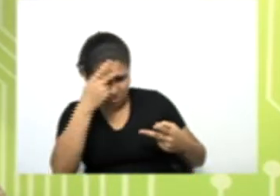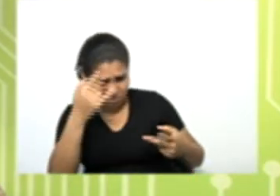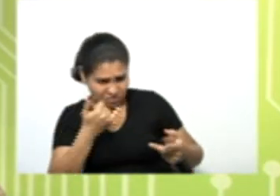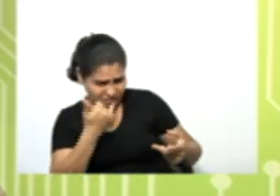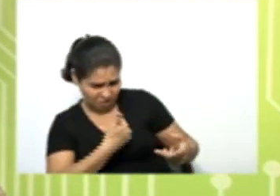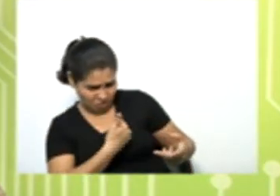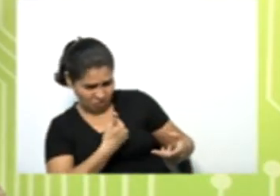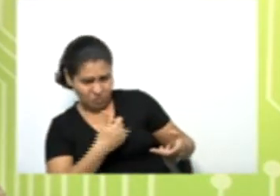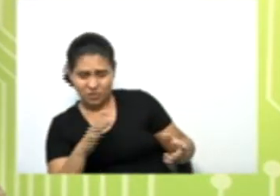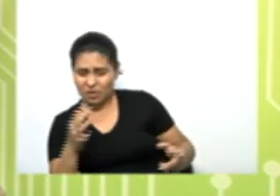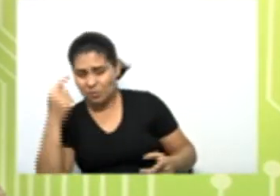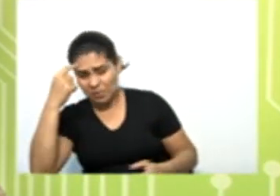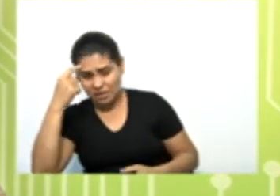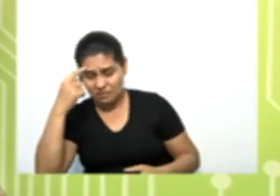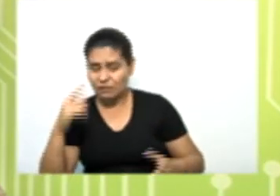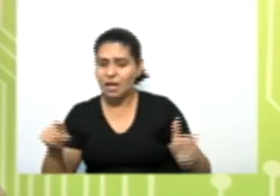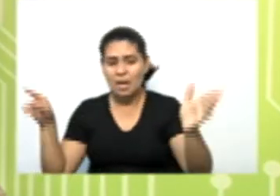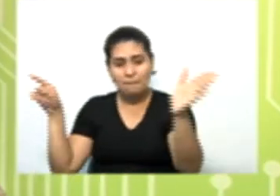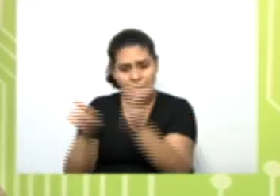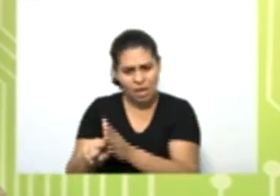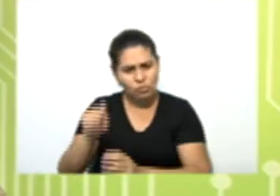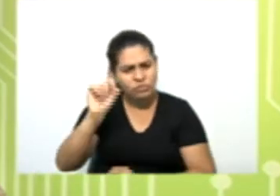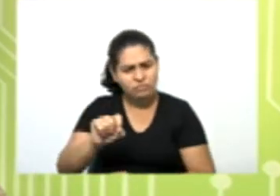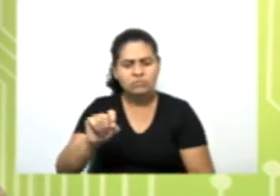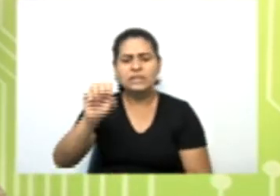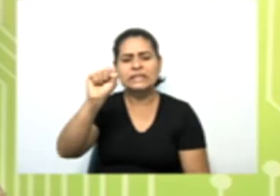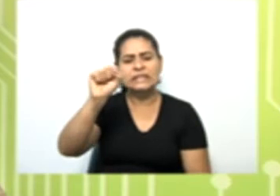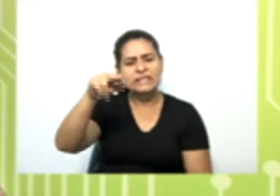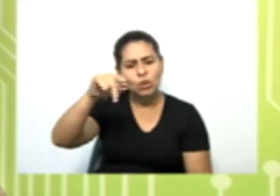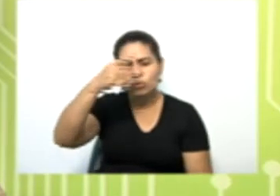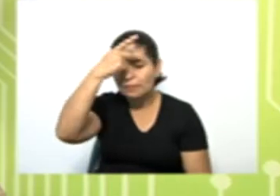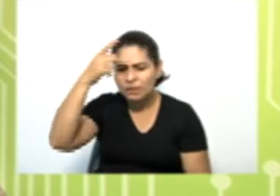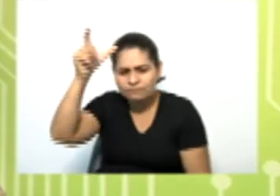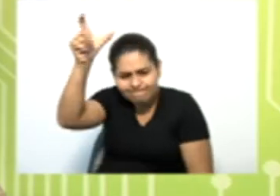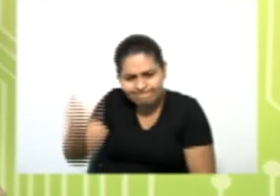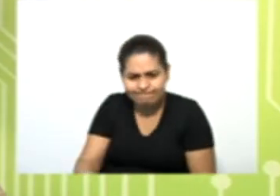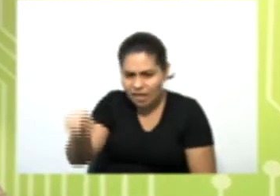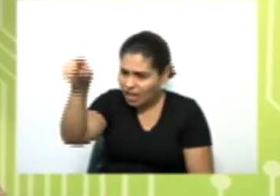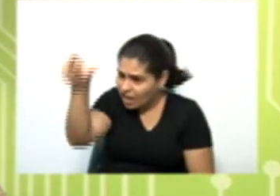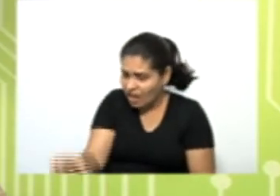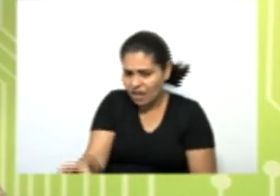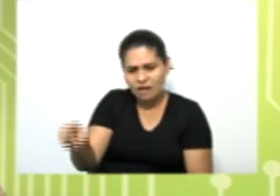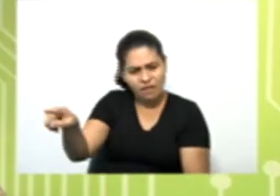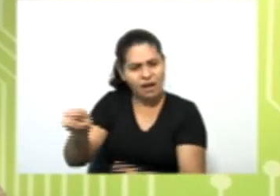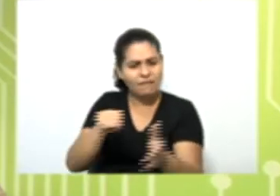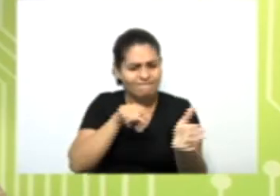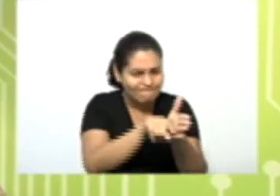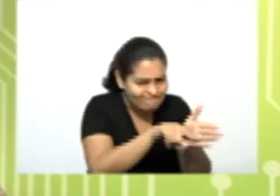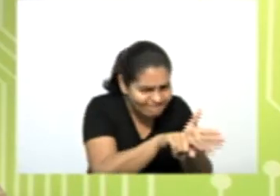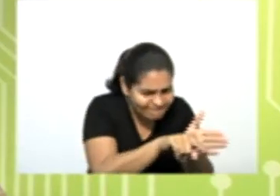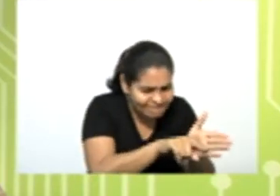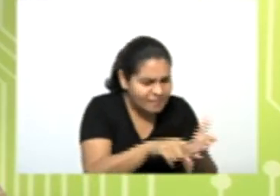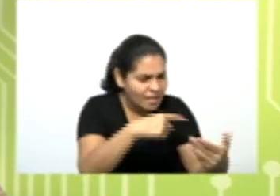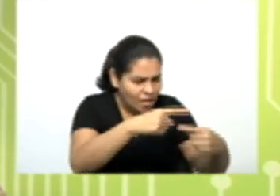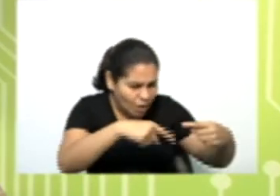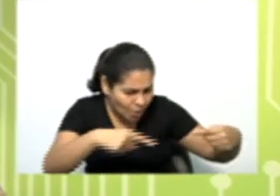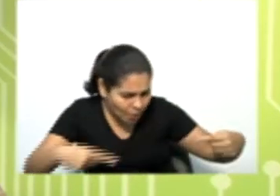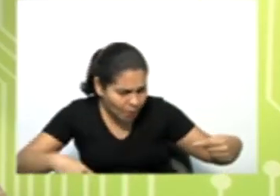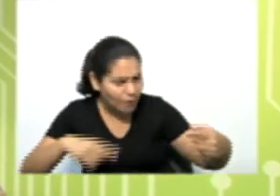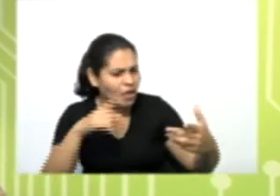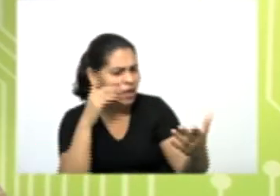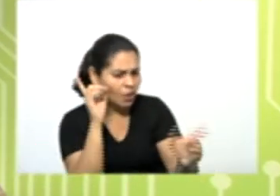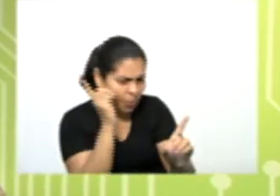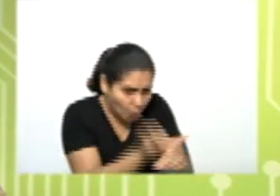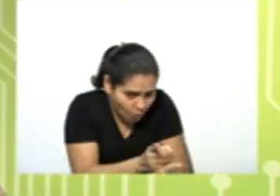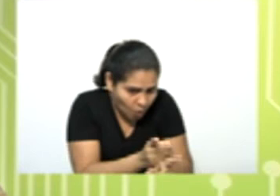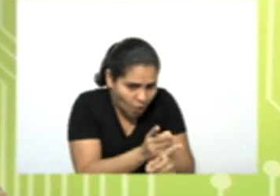fulano qualquer, aí não. Tanto na pergunta eu coloquei, segundo o autor Sanches. Então eu quero segundo ele. Aí você vai lá na pergunta, lá na apostila, lá no